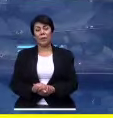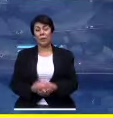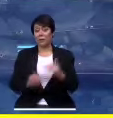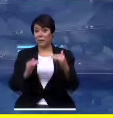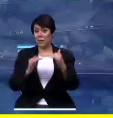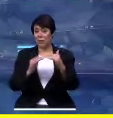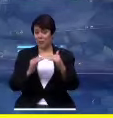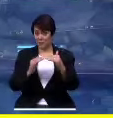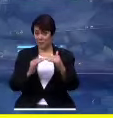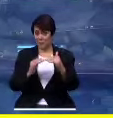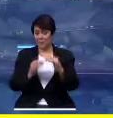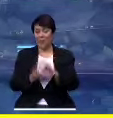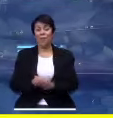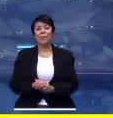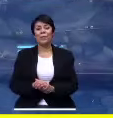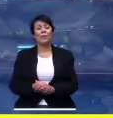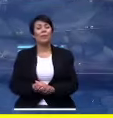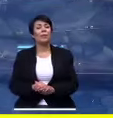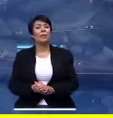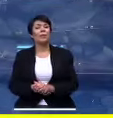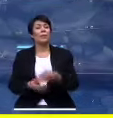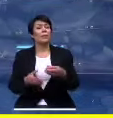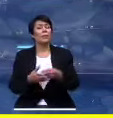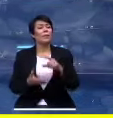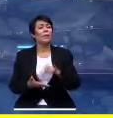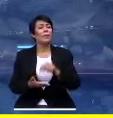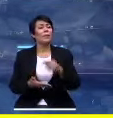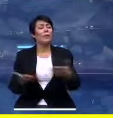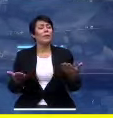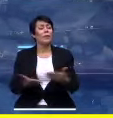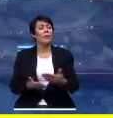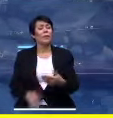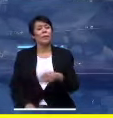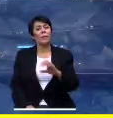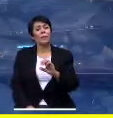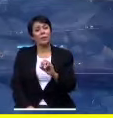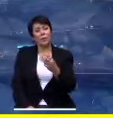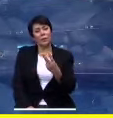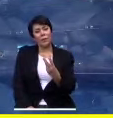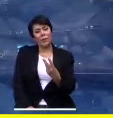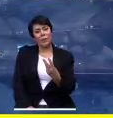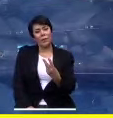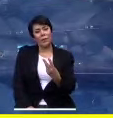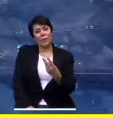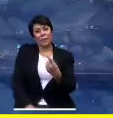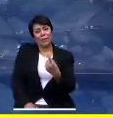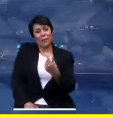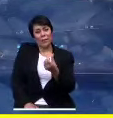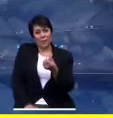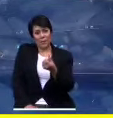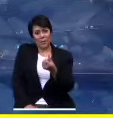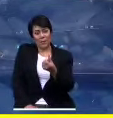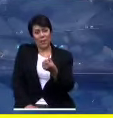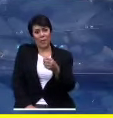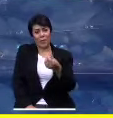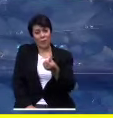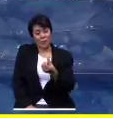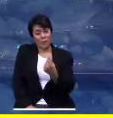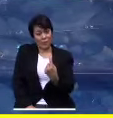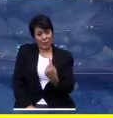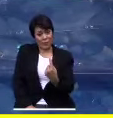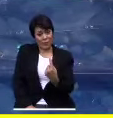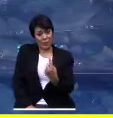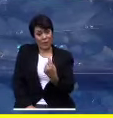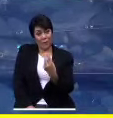de conferir. E os números sorteados na Time Mania foram 03, 16,